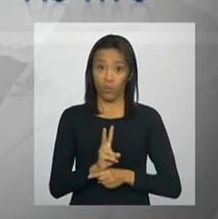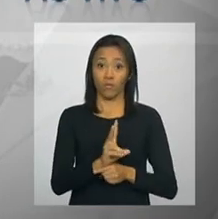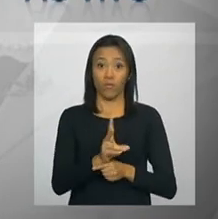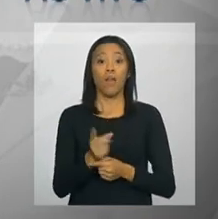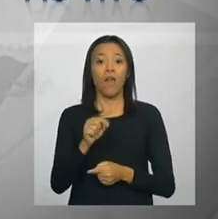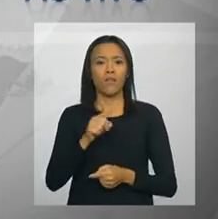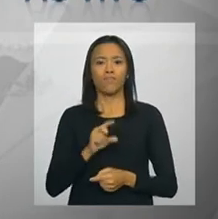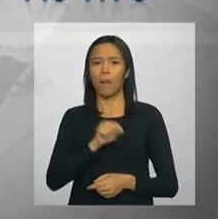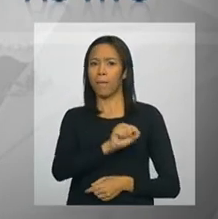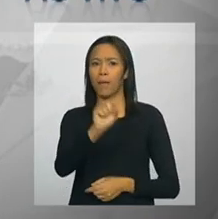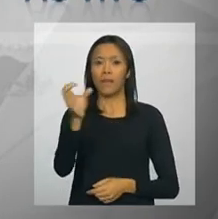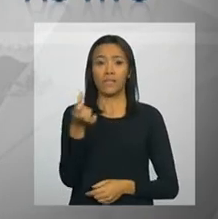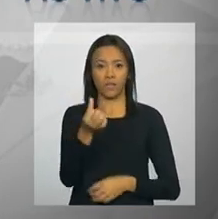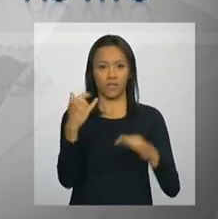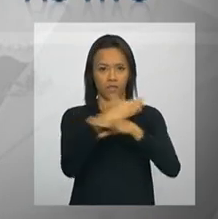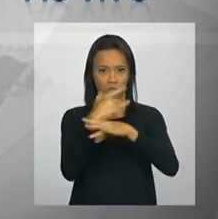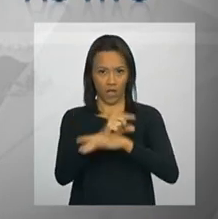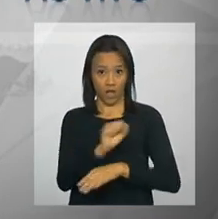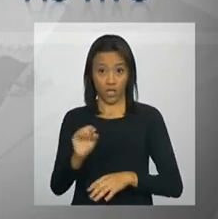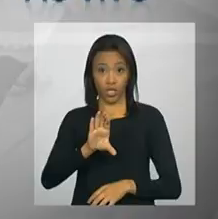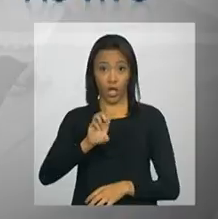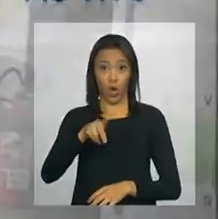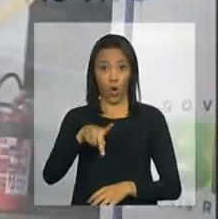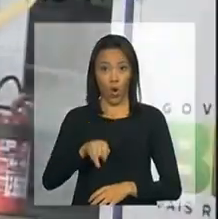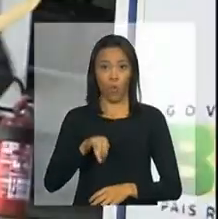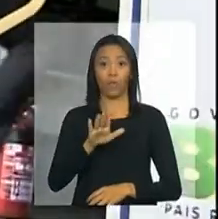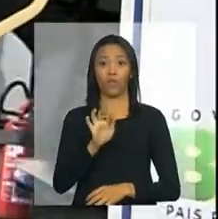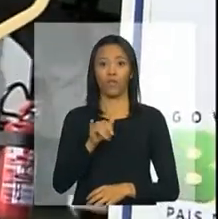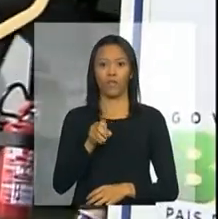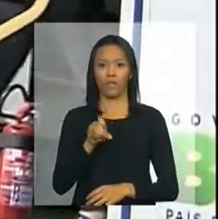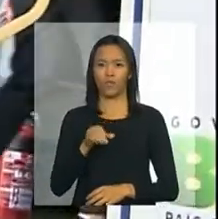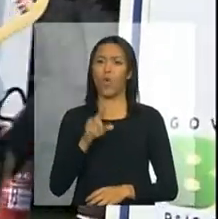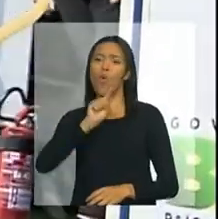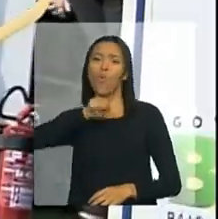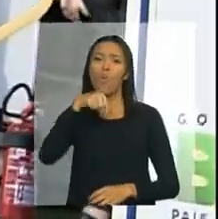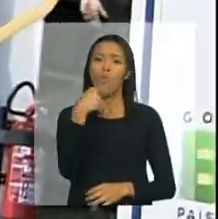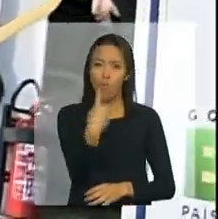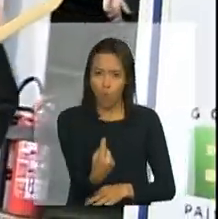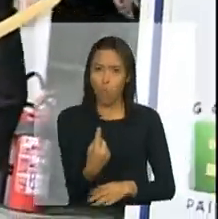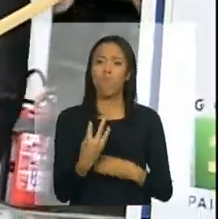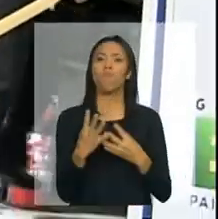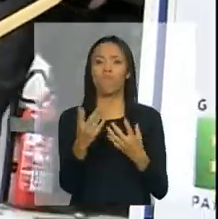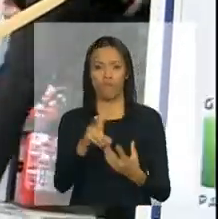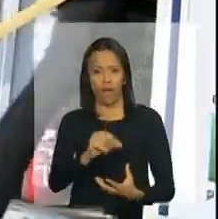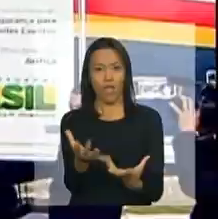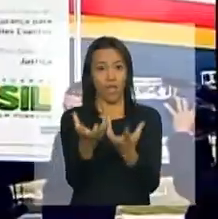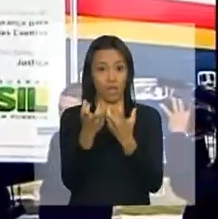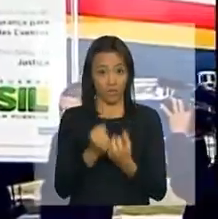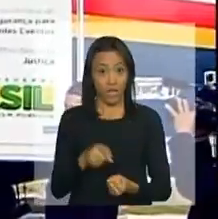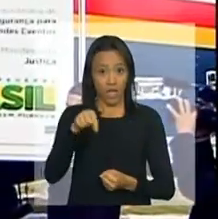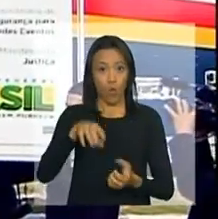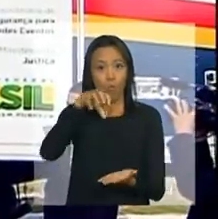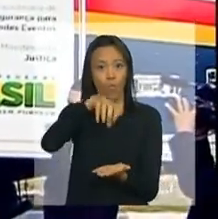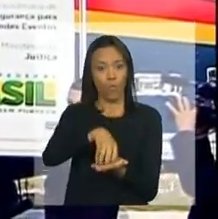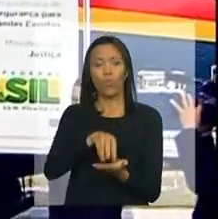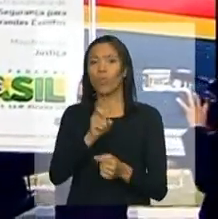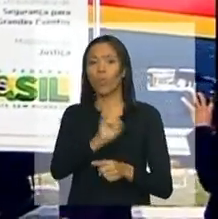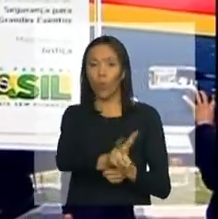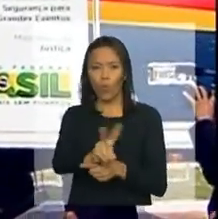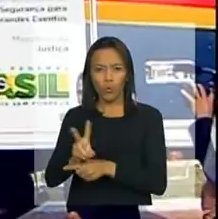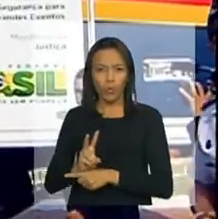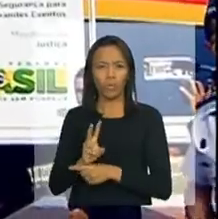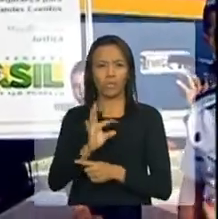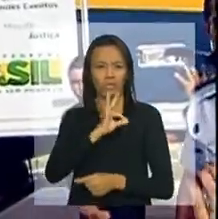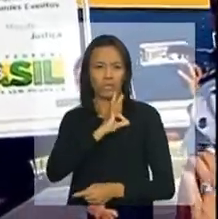as seis cidades sede da Copa das Confederações vão receber pelo menos uma unidade do Centro de Controle uma ajuda nas